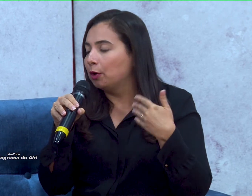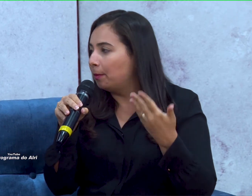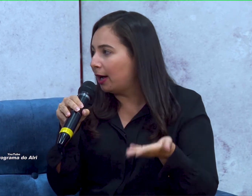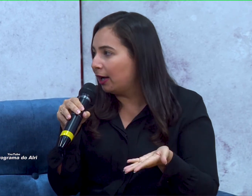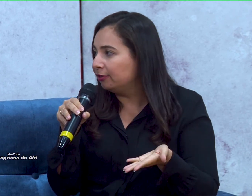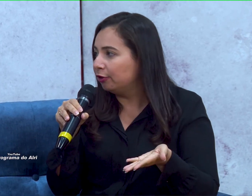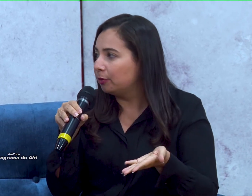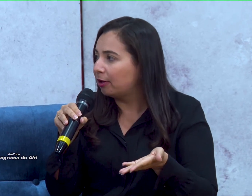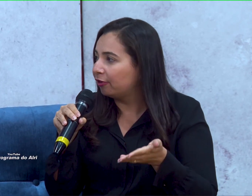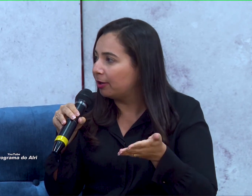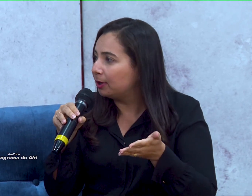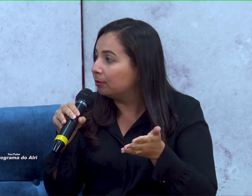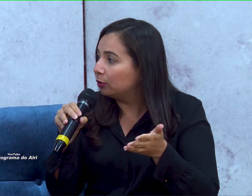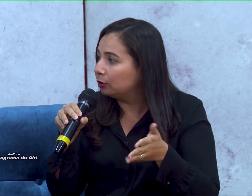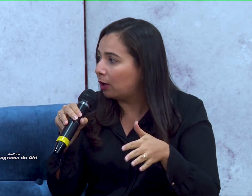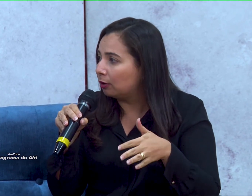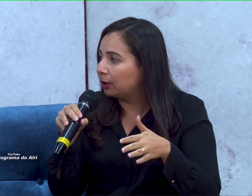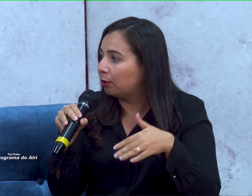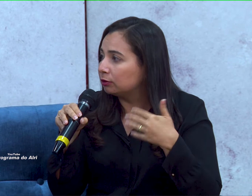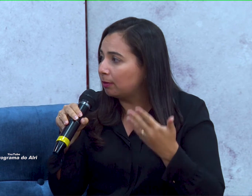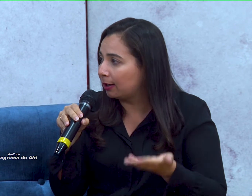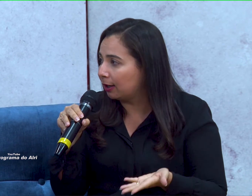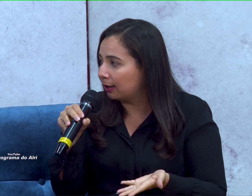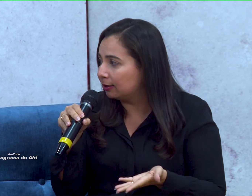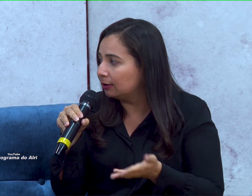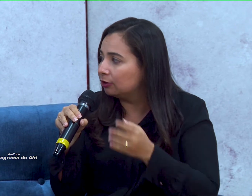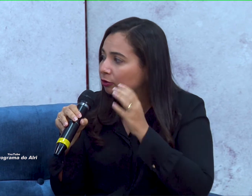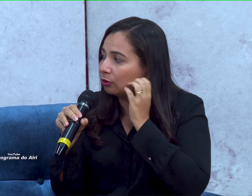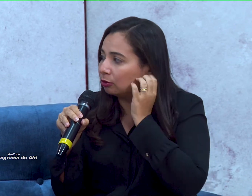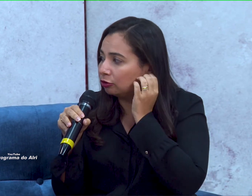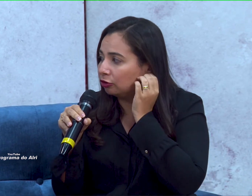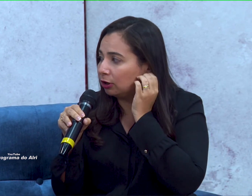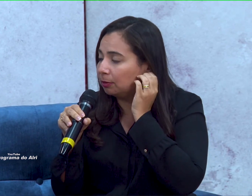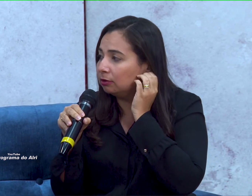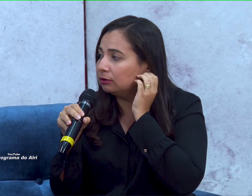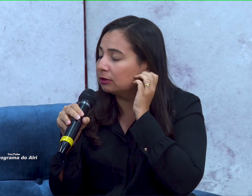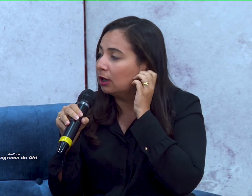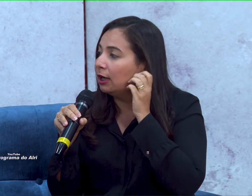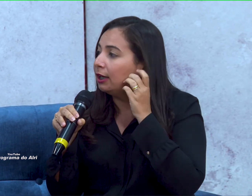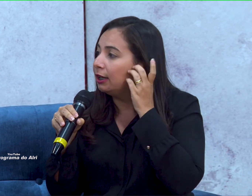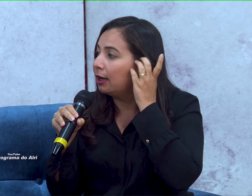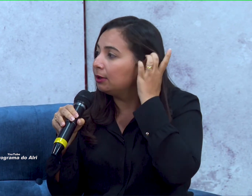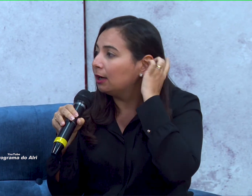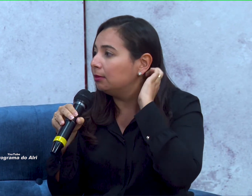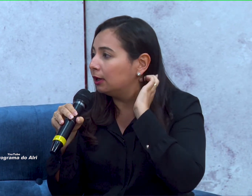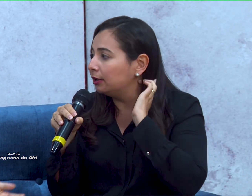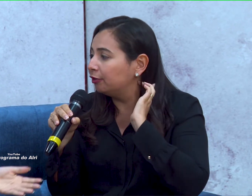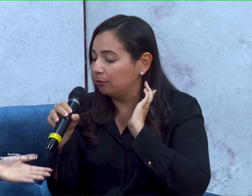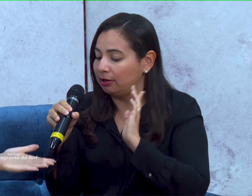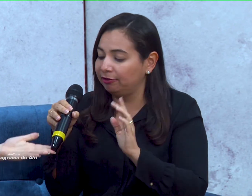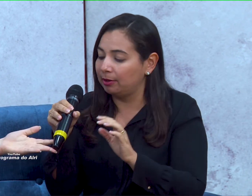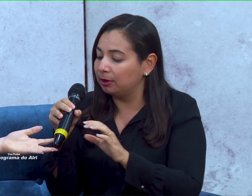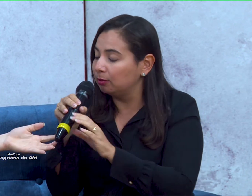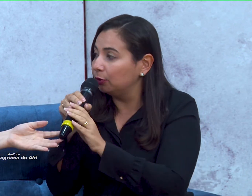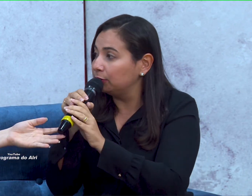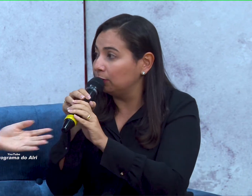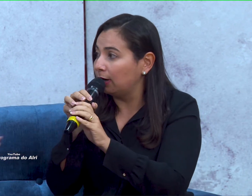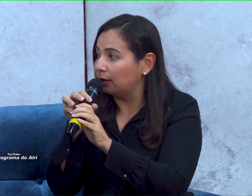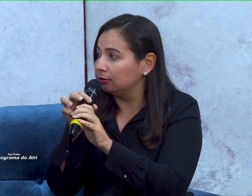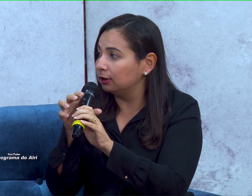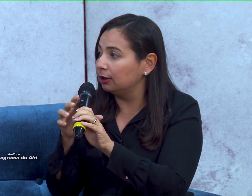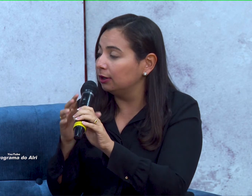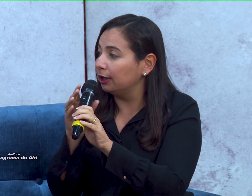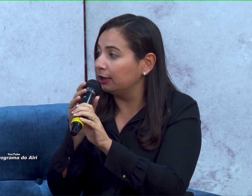O meu pai Foi uma febre muito alta Após uma queda Que estourou os tímpanos E a minha mãe Foi uma febre